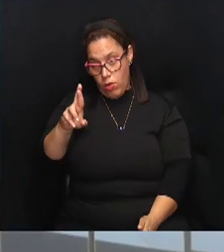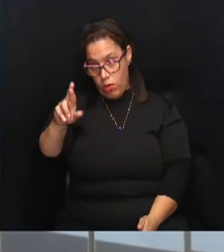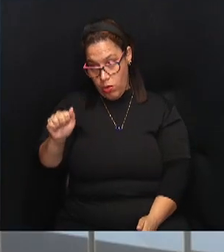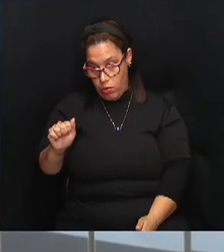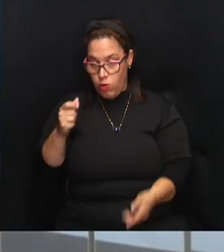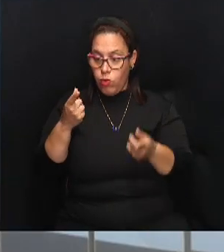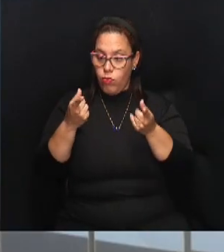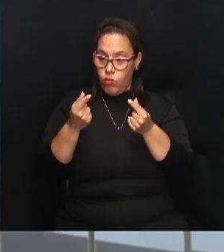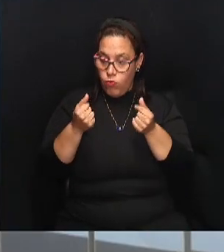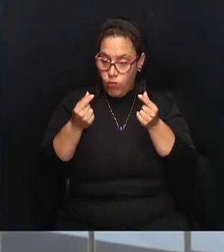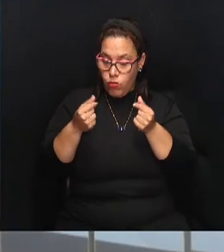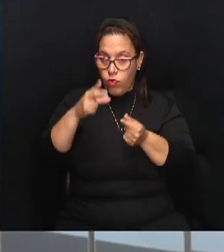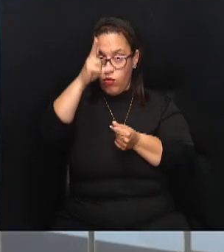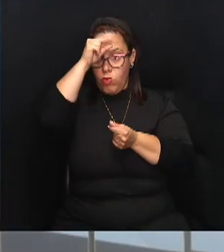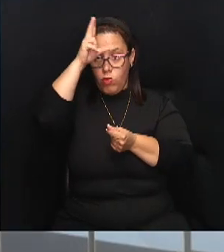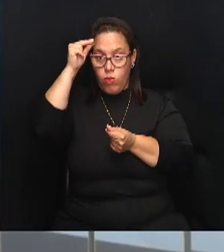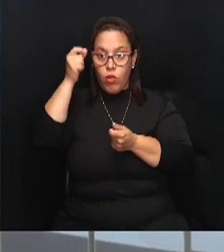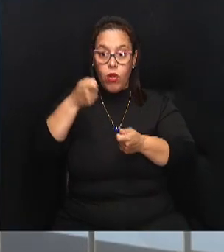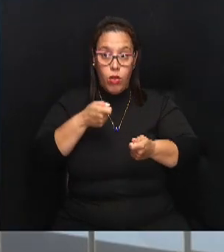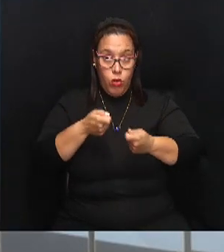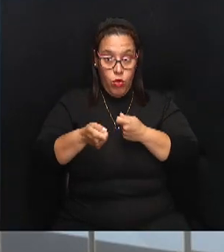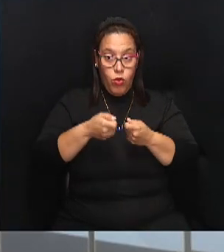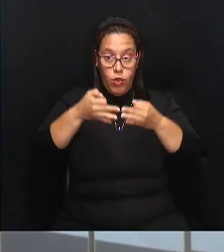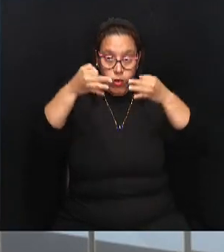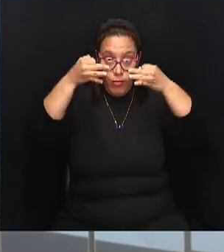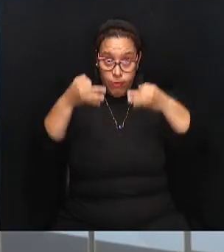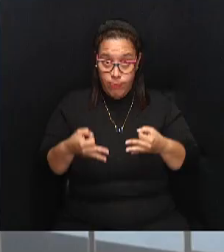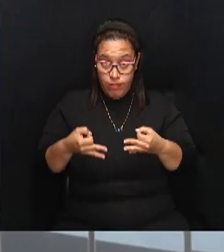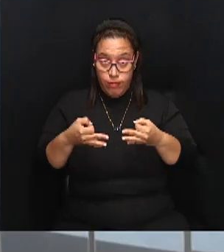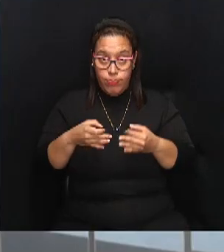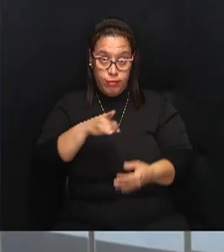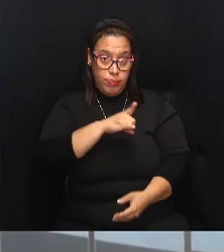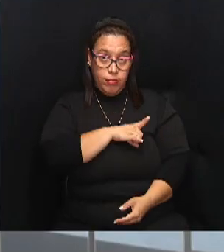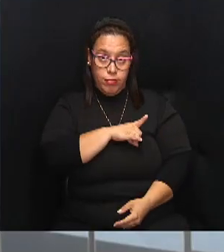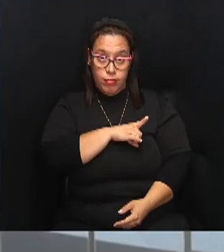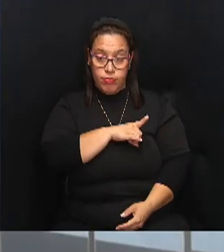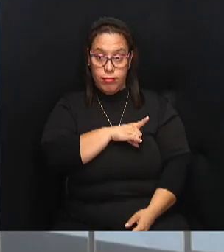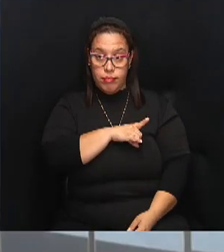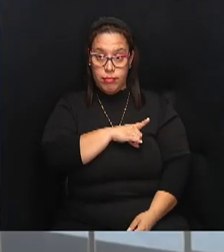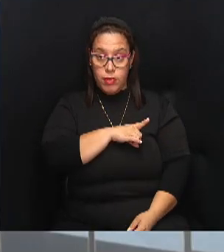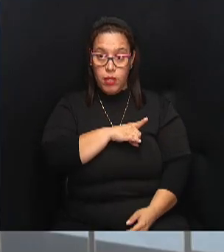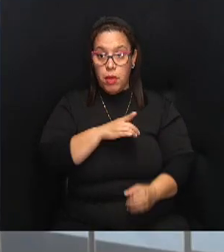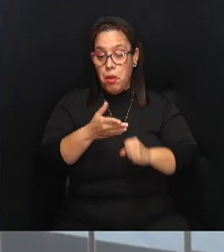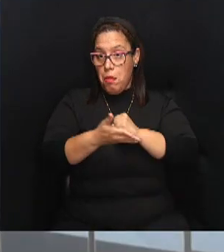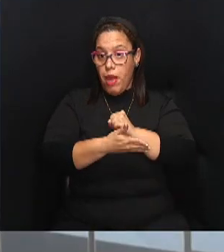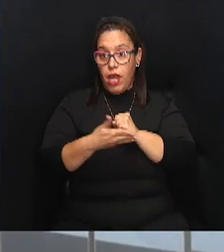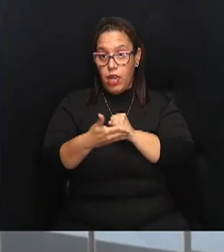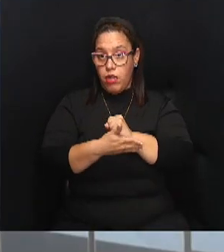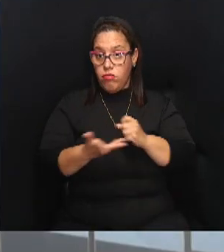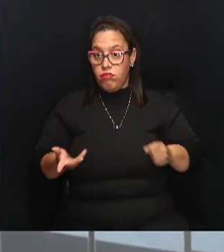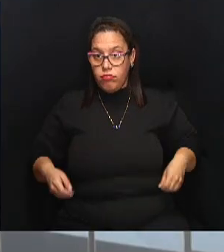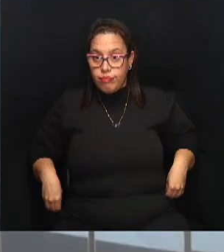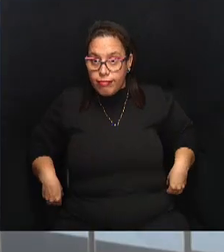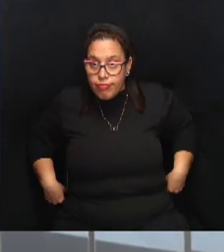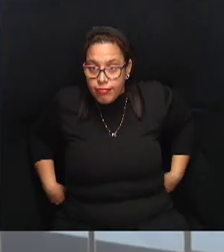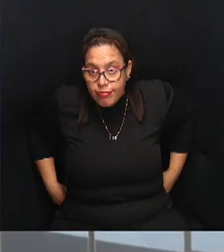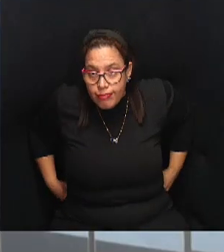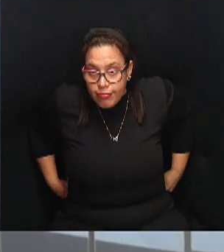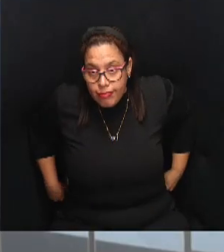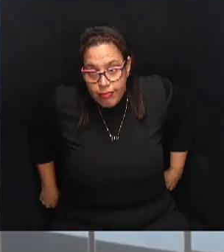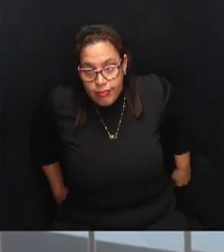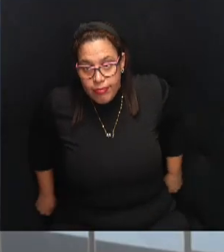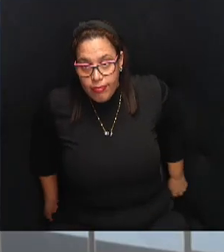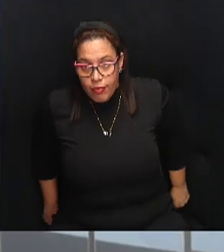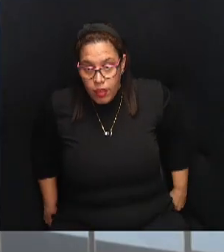recursos para a prefeitura, que ele esteja regular, né, com a operação delegada, pode fazer a operação bares. Né, e a gente tem um resultado